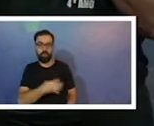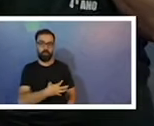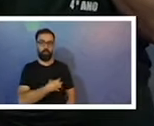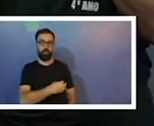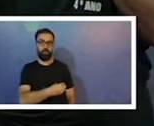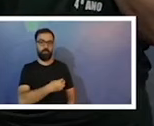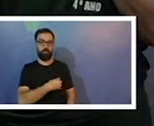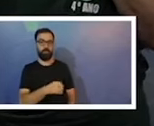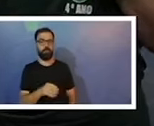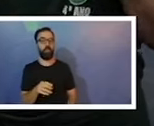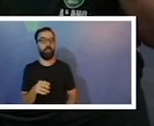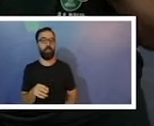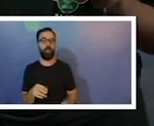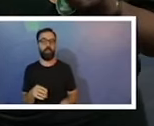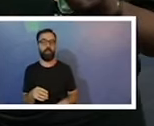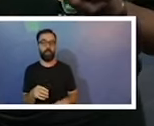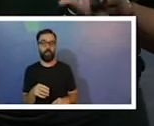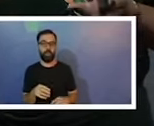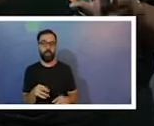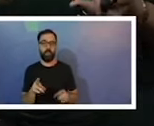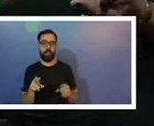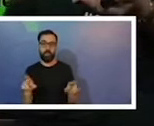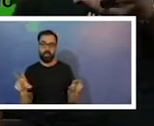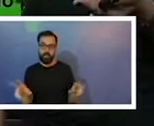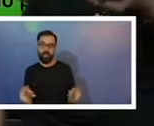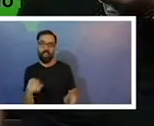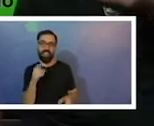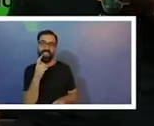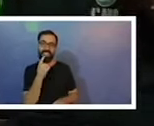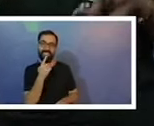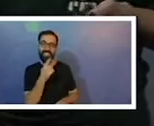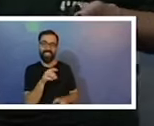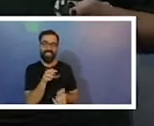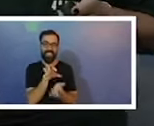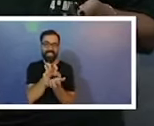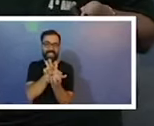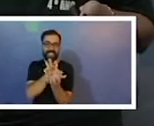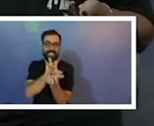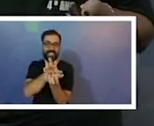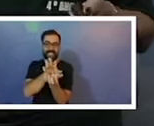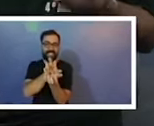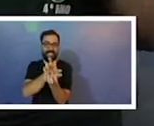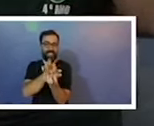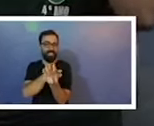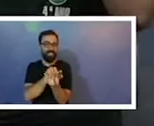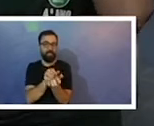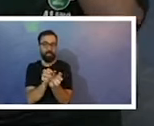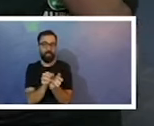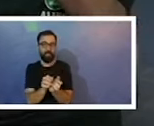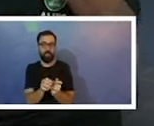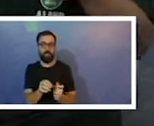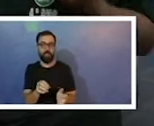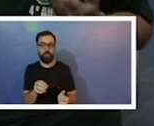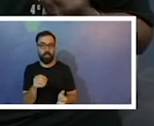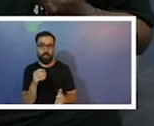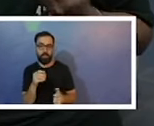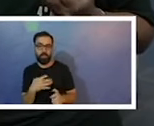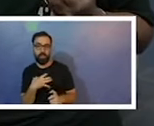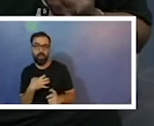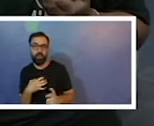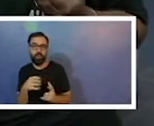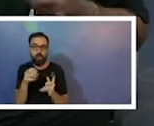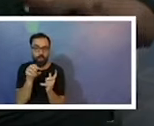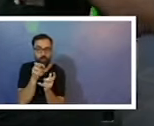dependendo da dentição, nós conseguimos reconhecer o seu hábito alimentar. Vimos o formato